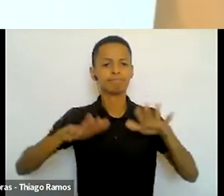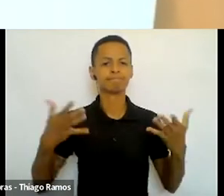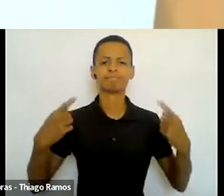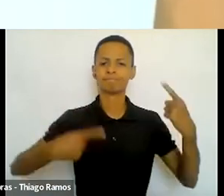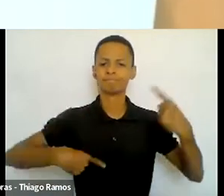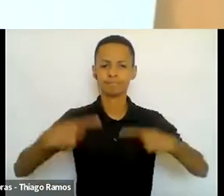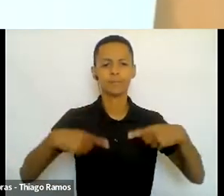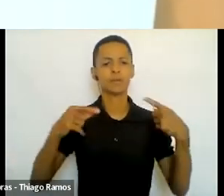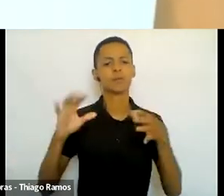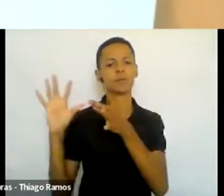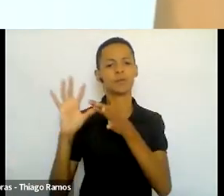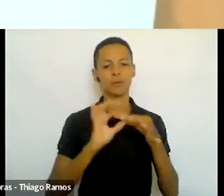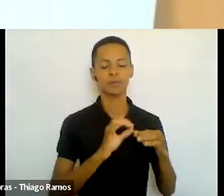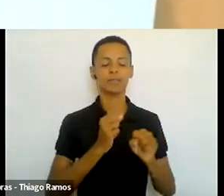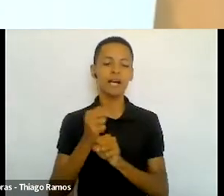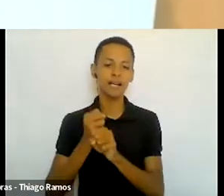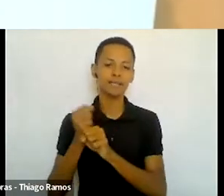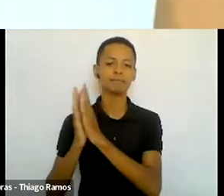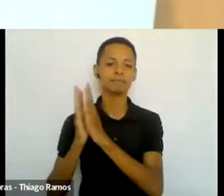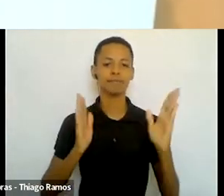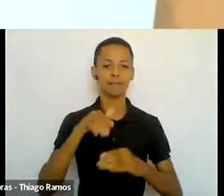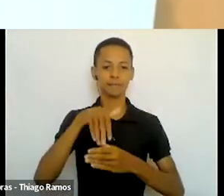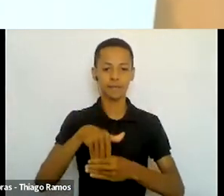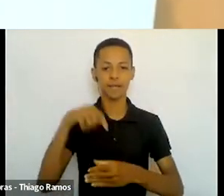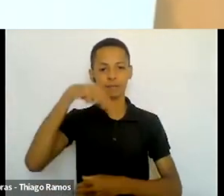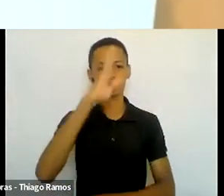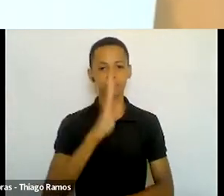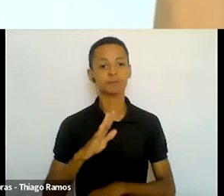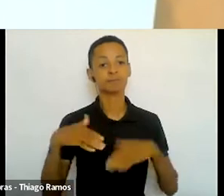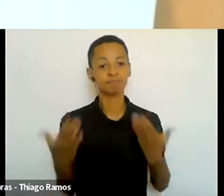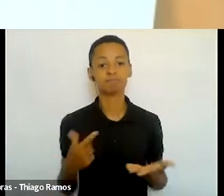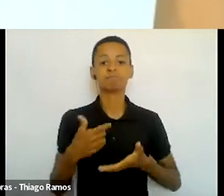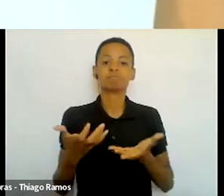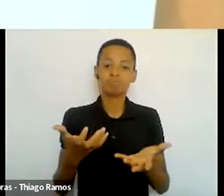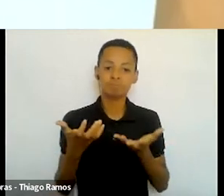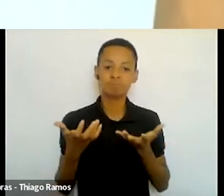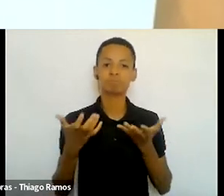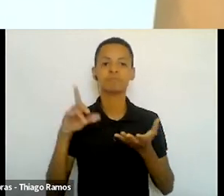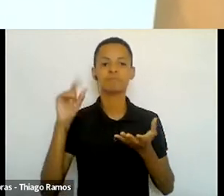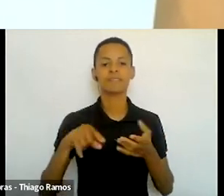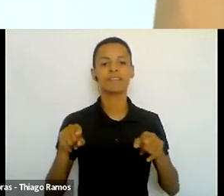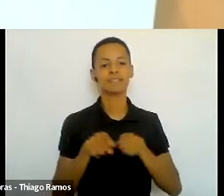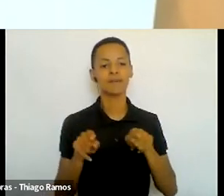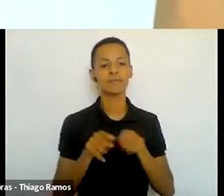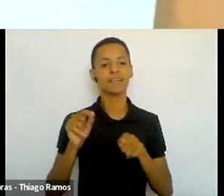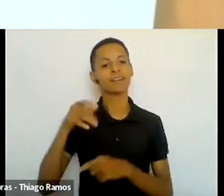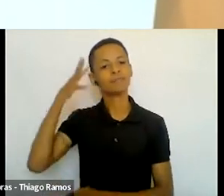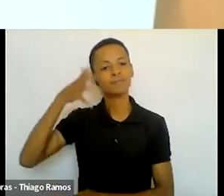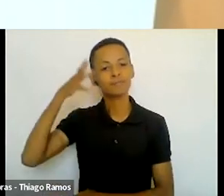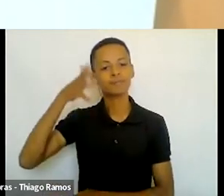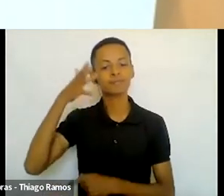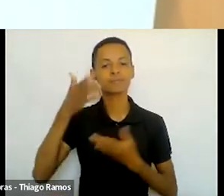contexto de ano eleitoral no Brasil. Então, eu gostaria de dar a palavra à